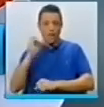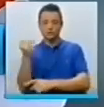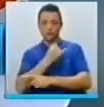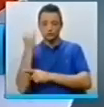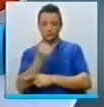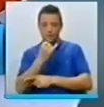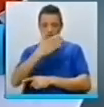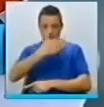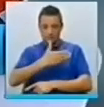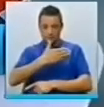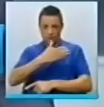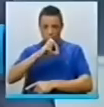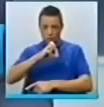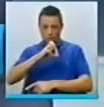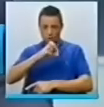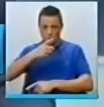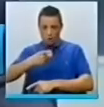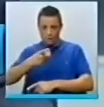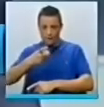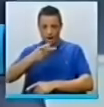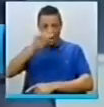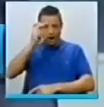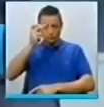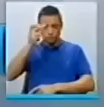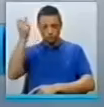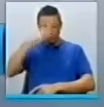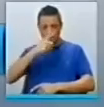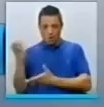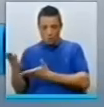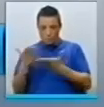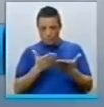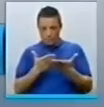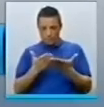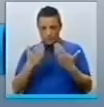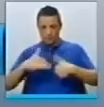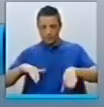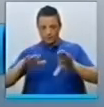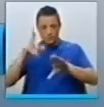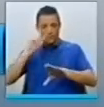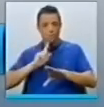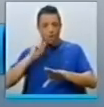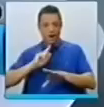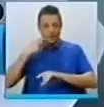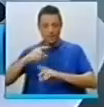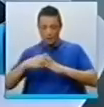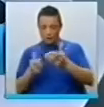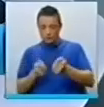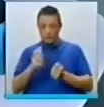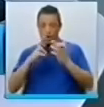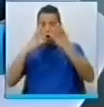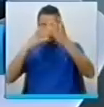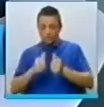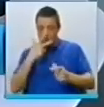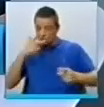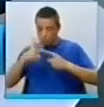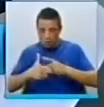em 189 anos de história boa noite bem-vinda será que uma mulher vai ter arte para gerir um orçamento que tem um corte